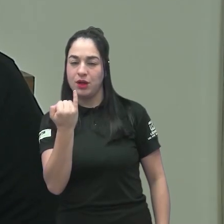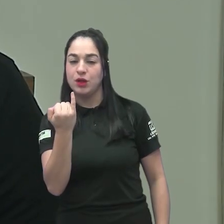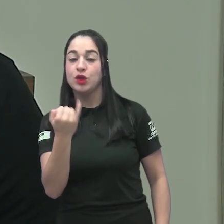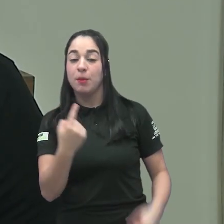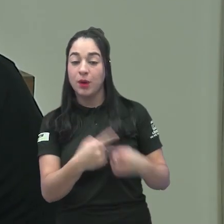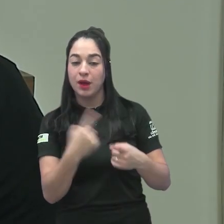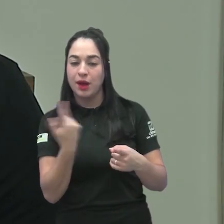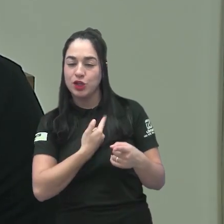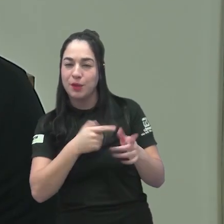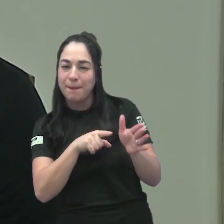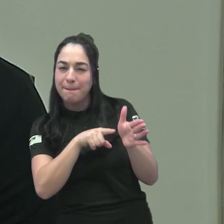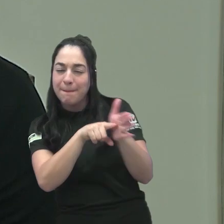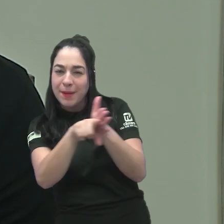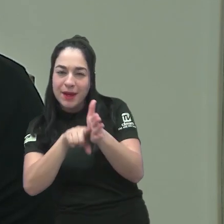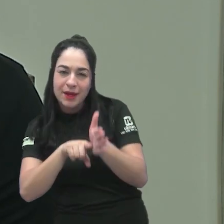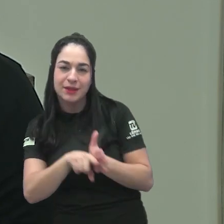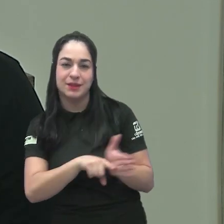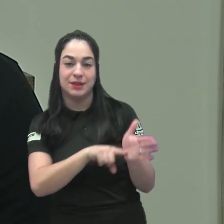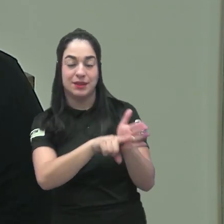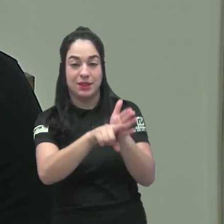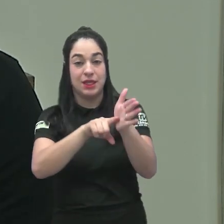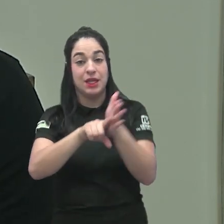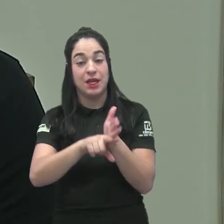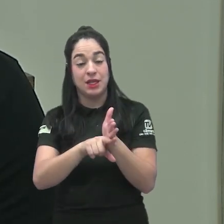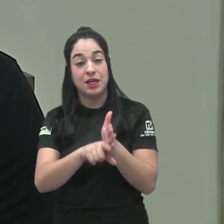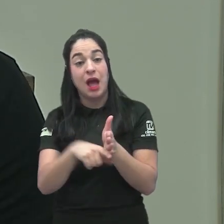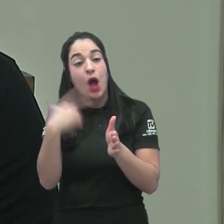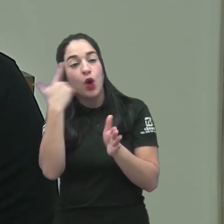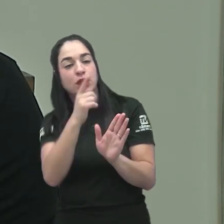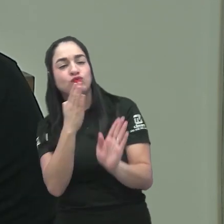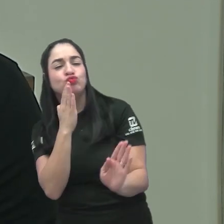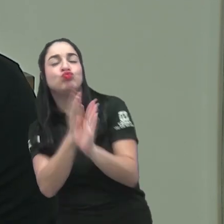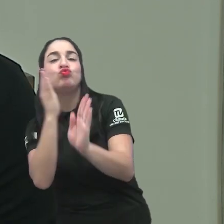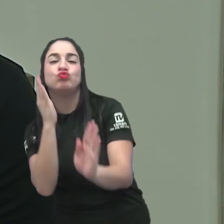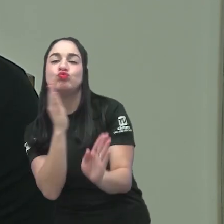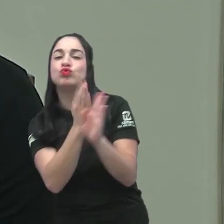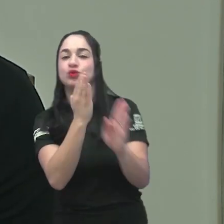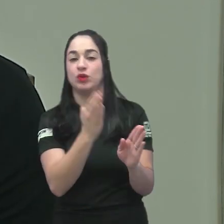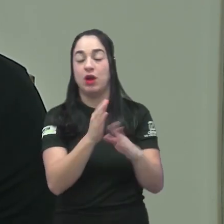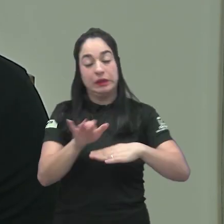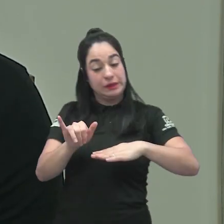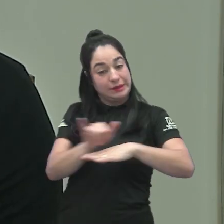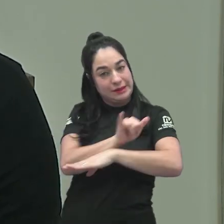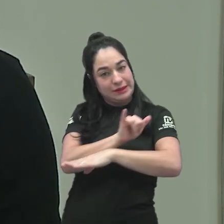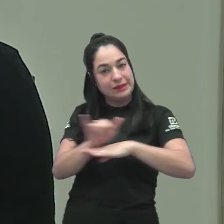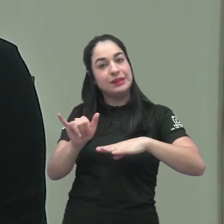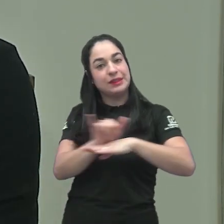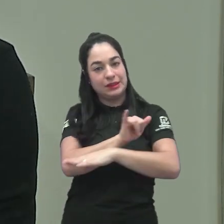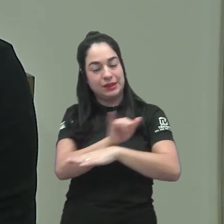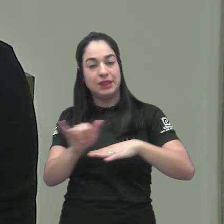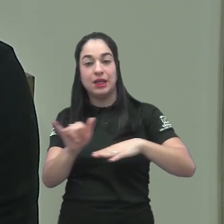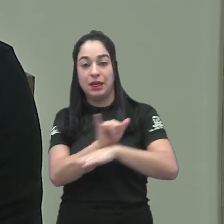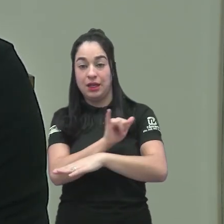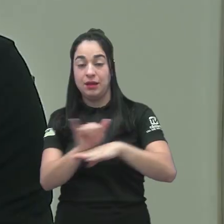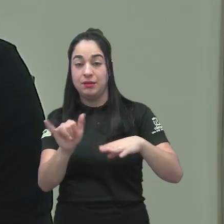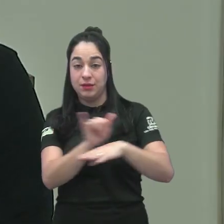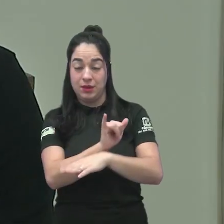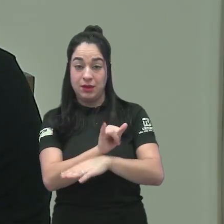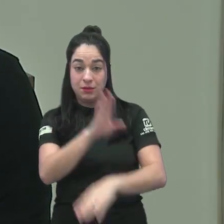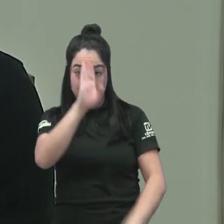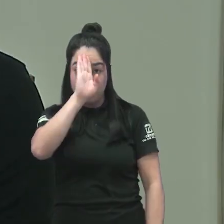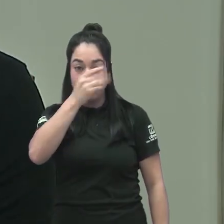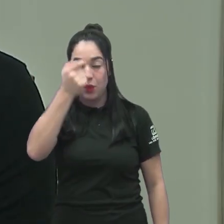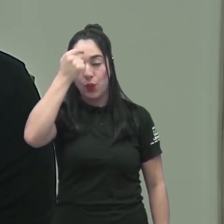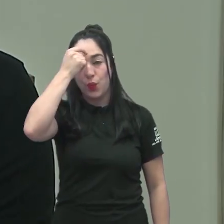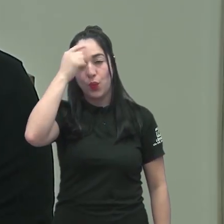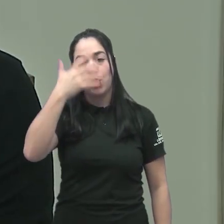porque ela começa a nos dar dados, né, e a partir dos dados a gente consegue ser mais preciso na formulação das políticas públicas,